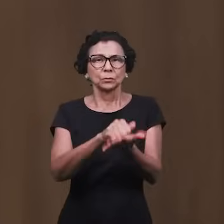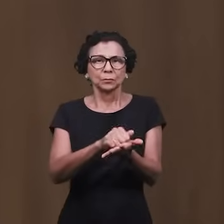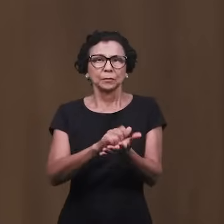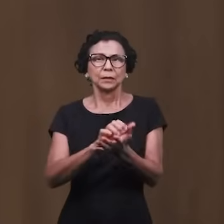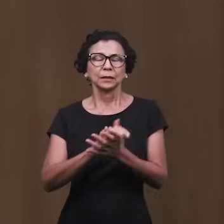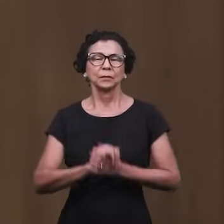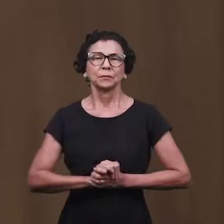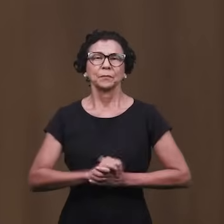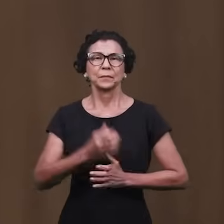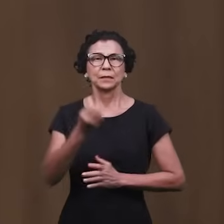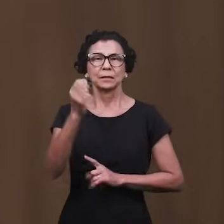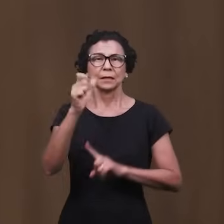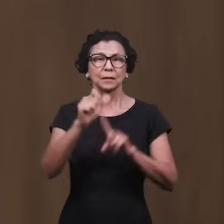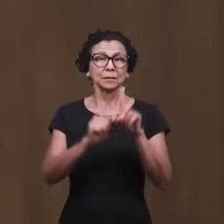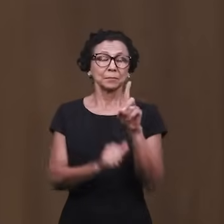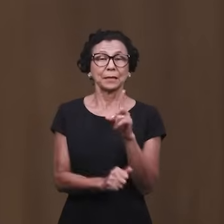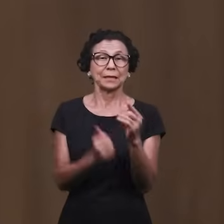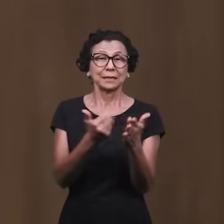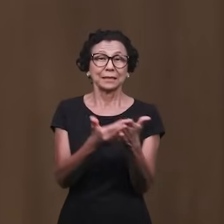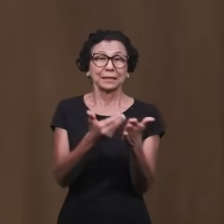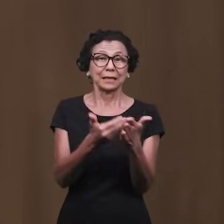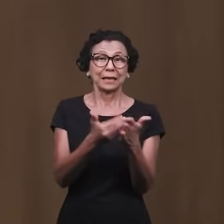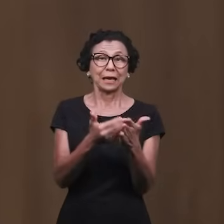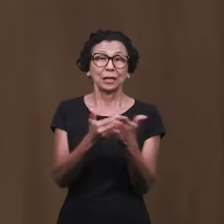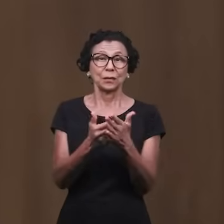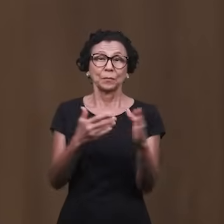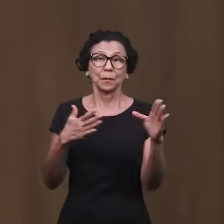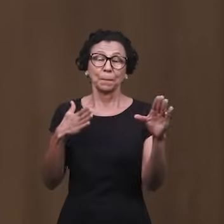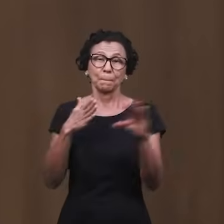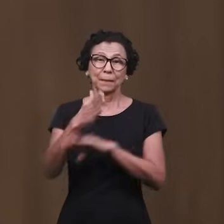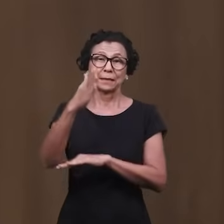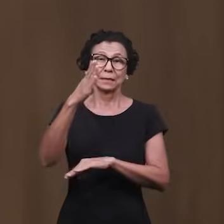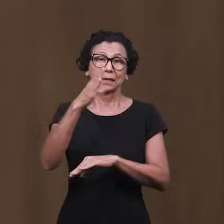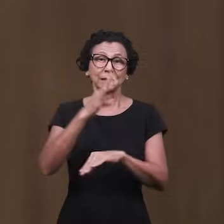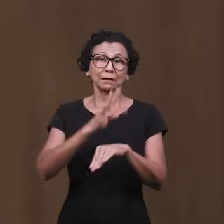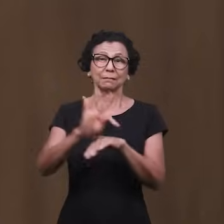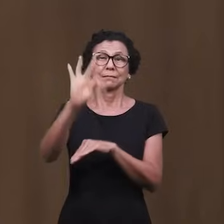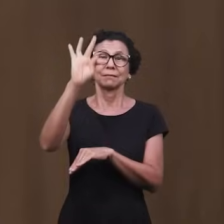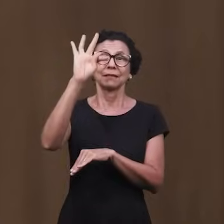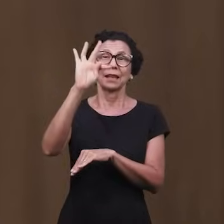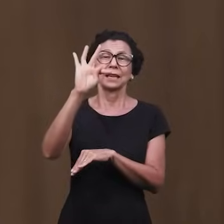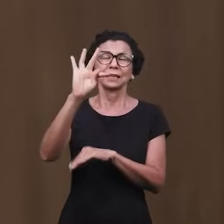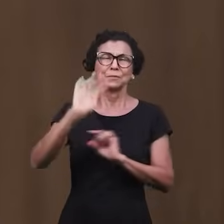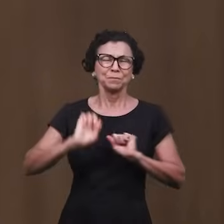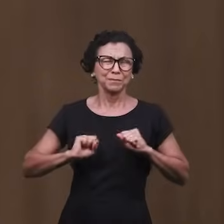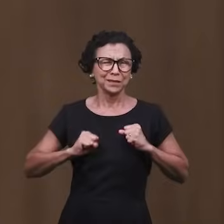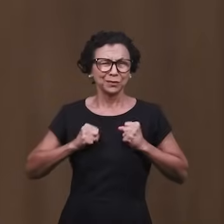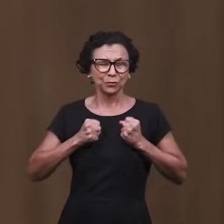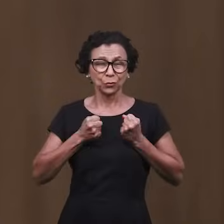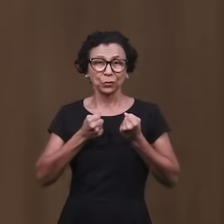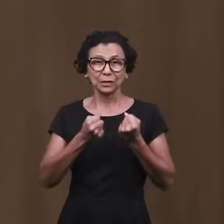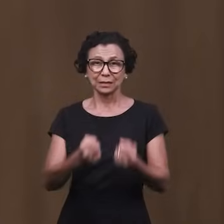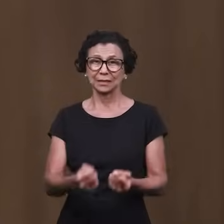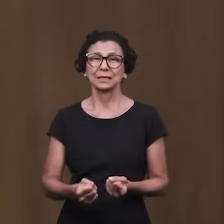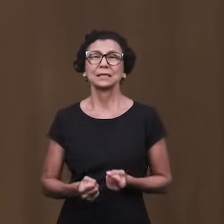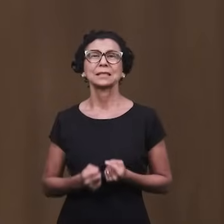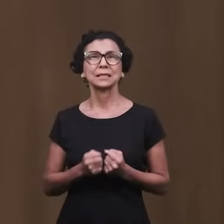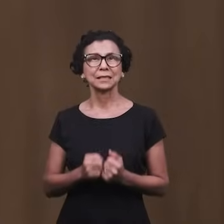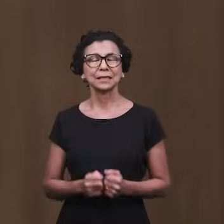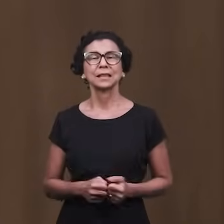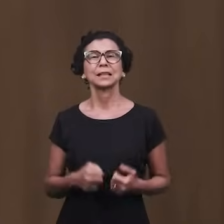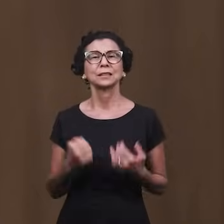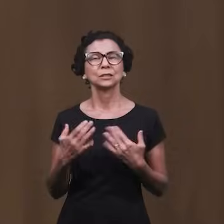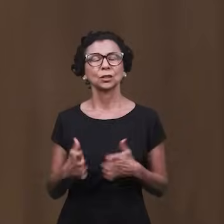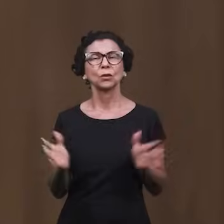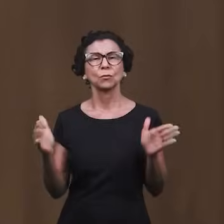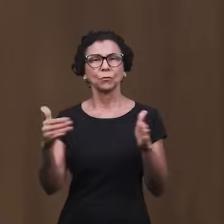eu fiz 6 meses de aula, e assim eu consegui passar para o técnico, e nesse técnico eu me dediquei única e exclusivamente para